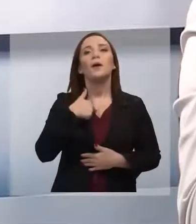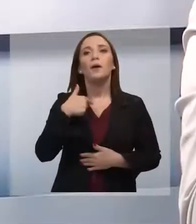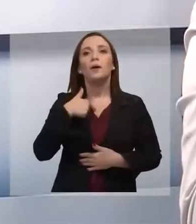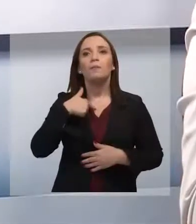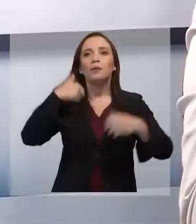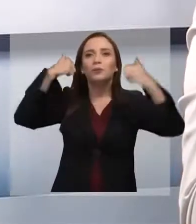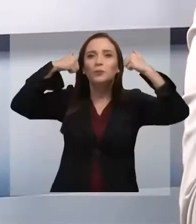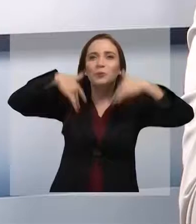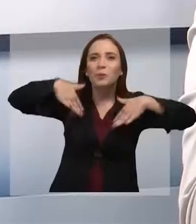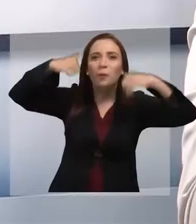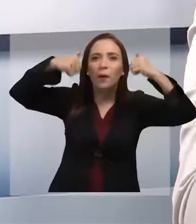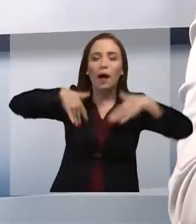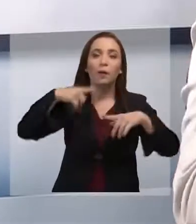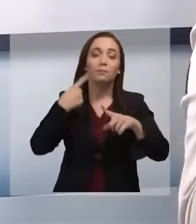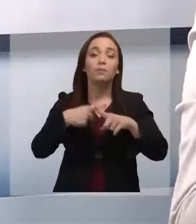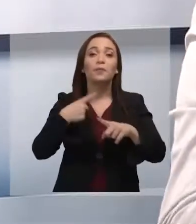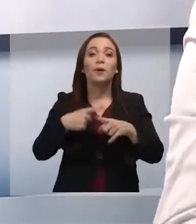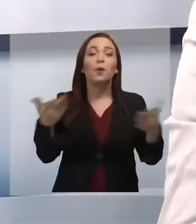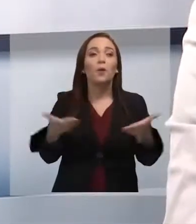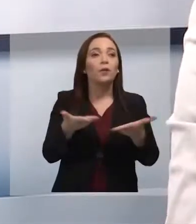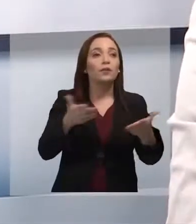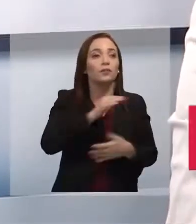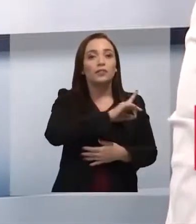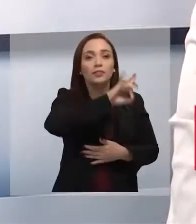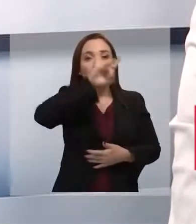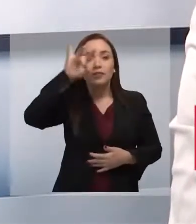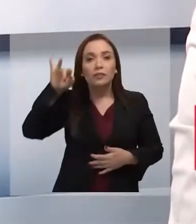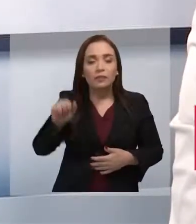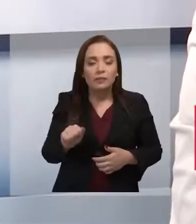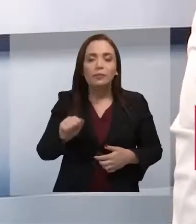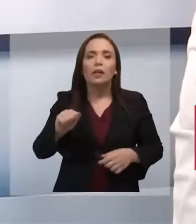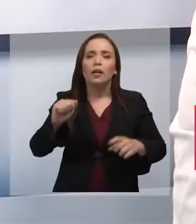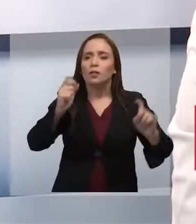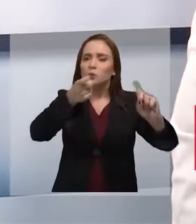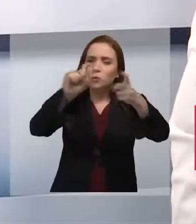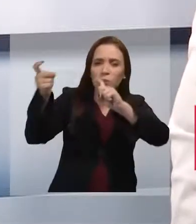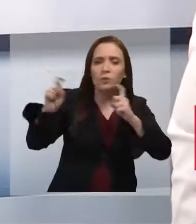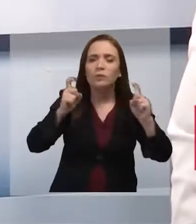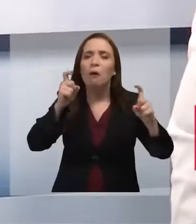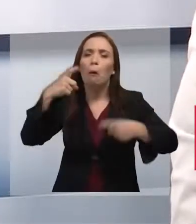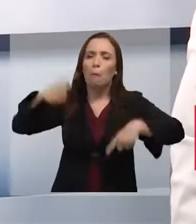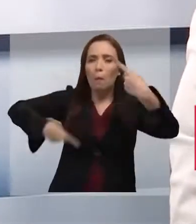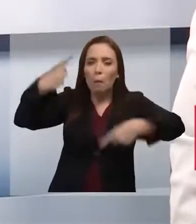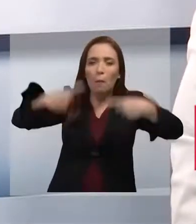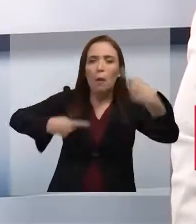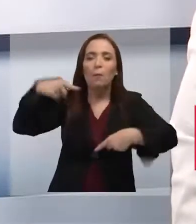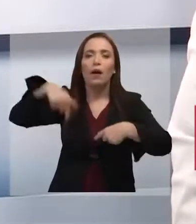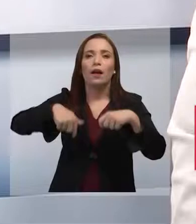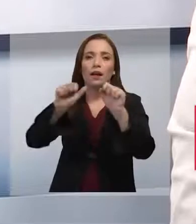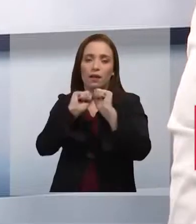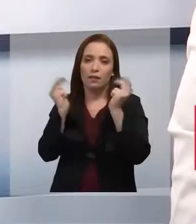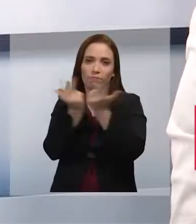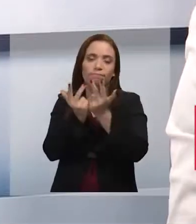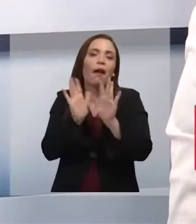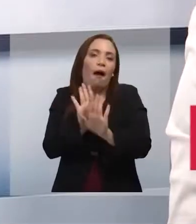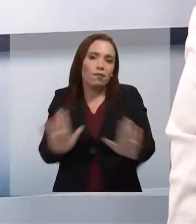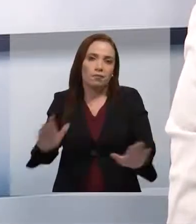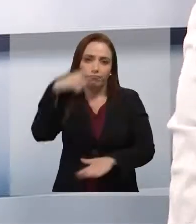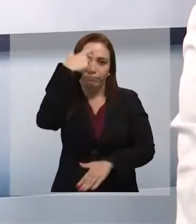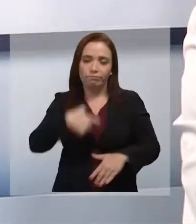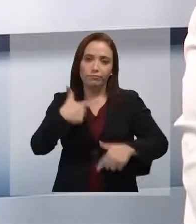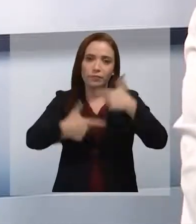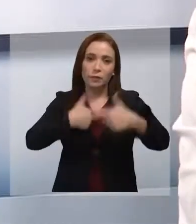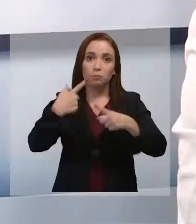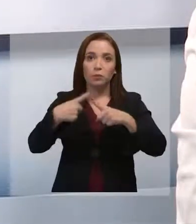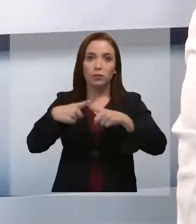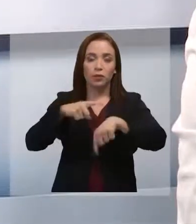está suado aqui depois de um dia desse de intensa discussão aqui na Câmara Municipal. Faz parte do